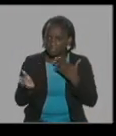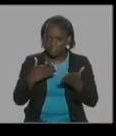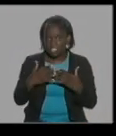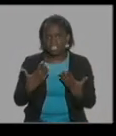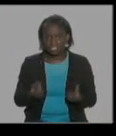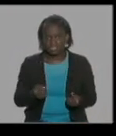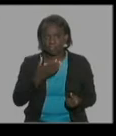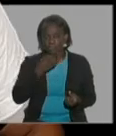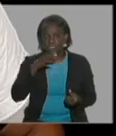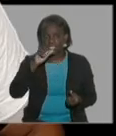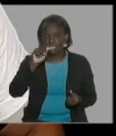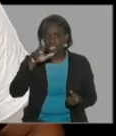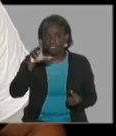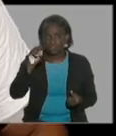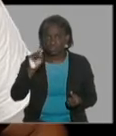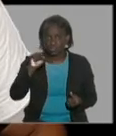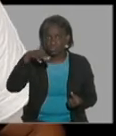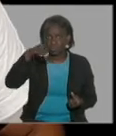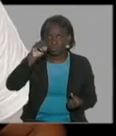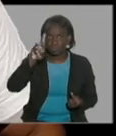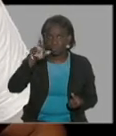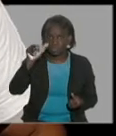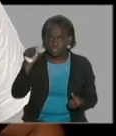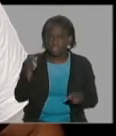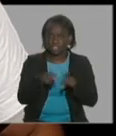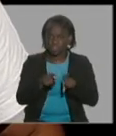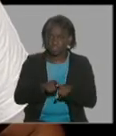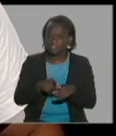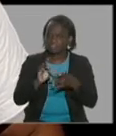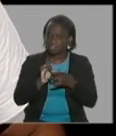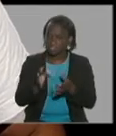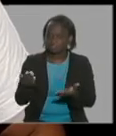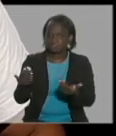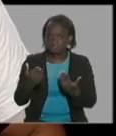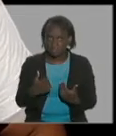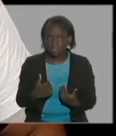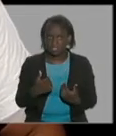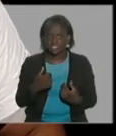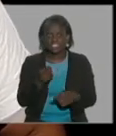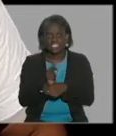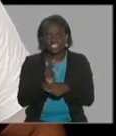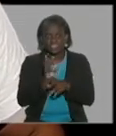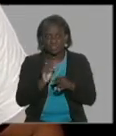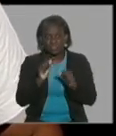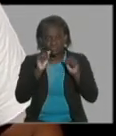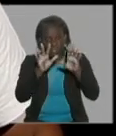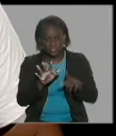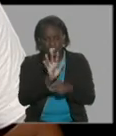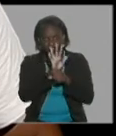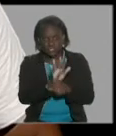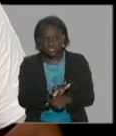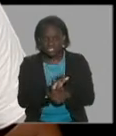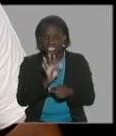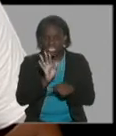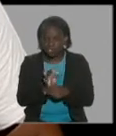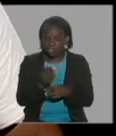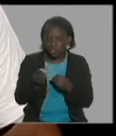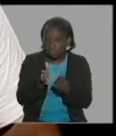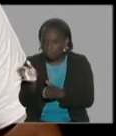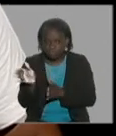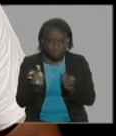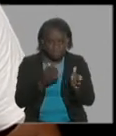Carlos Moura, ele também me recebeu muito bem. Posso dizer que ele apadrinhou o projeto, assim, me deu